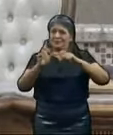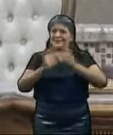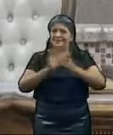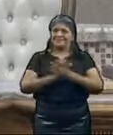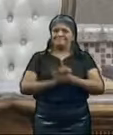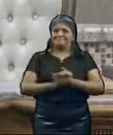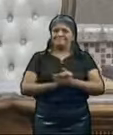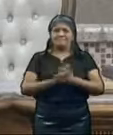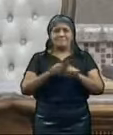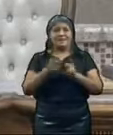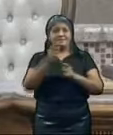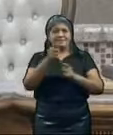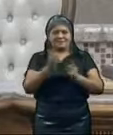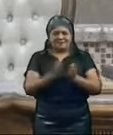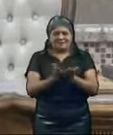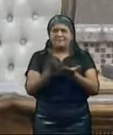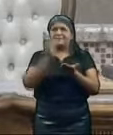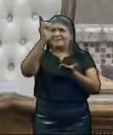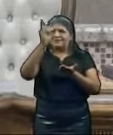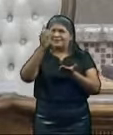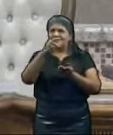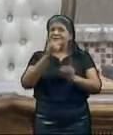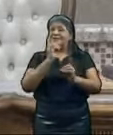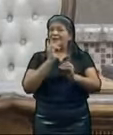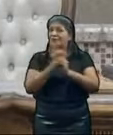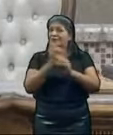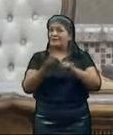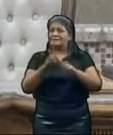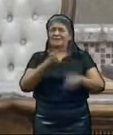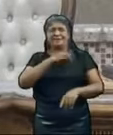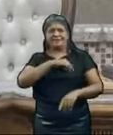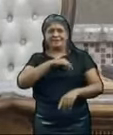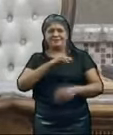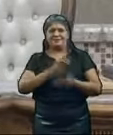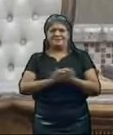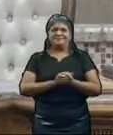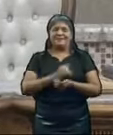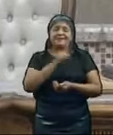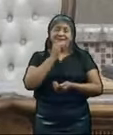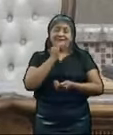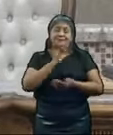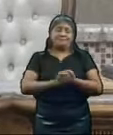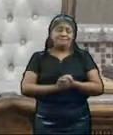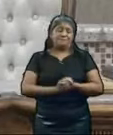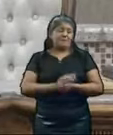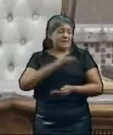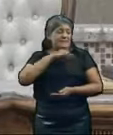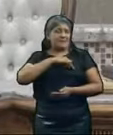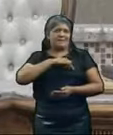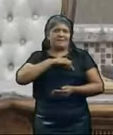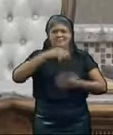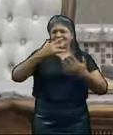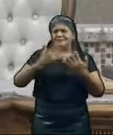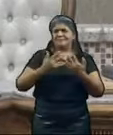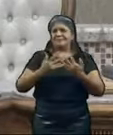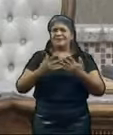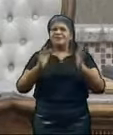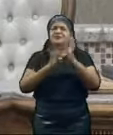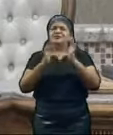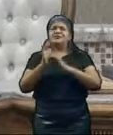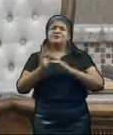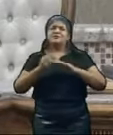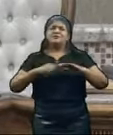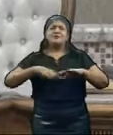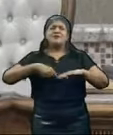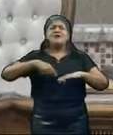plano Ah Mateus fala que eu subi um monte né o nosso rosto também tem um patamar né